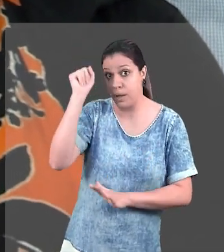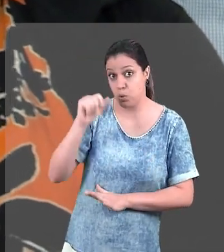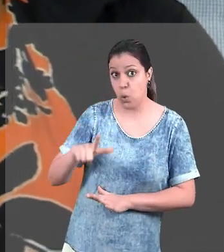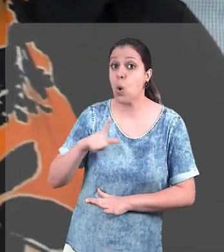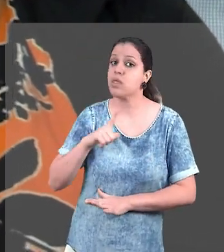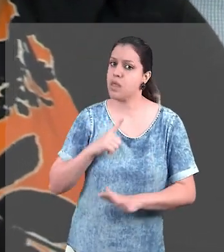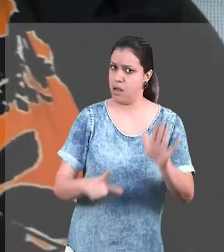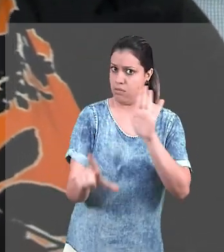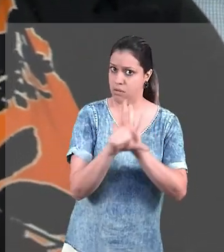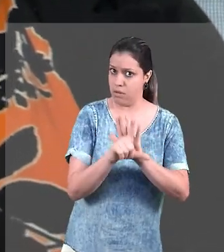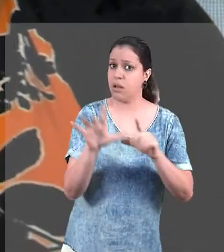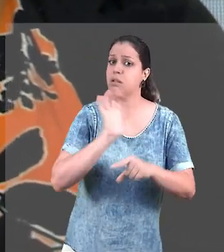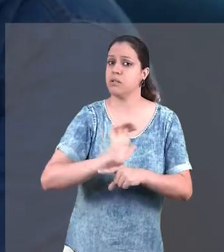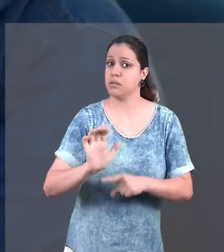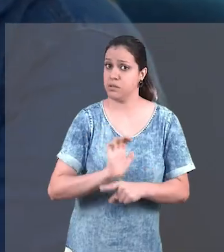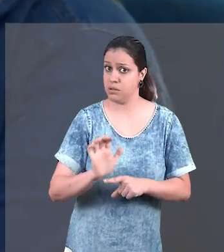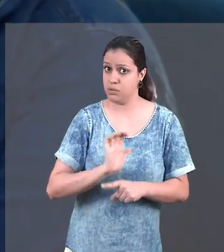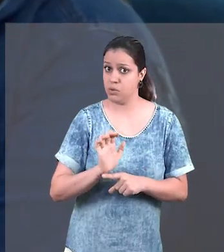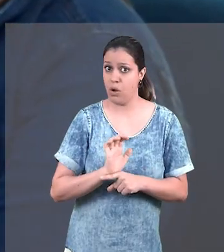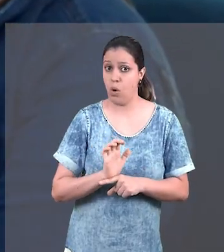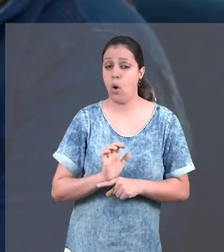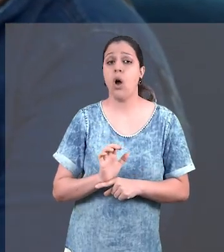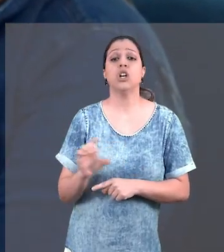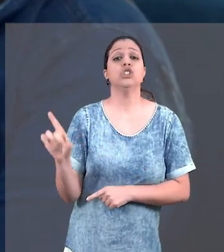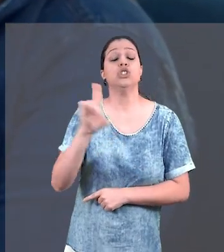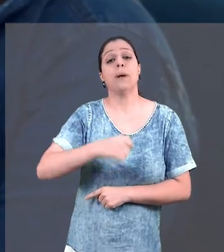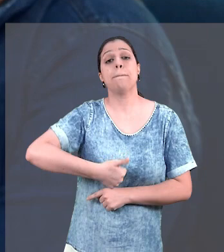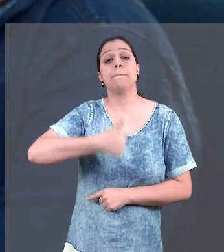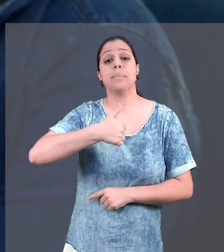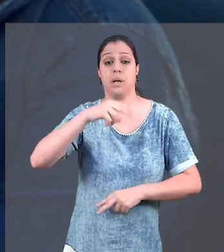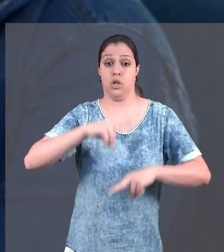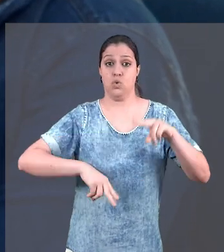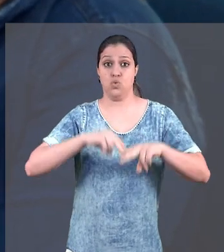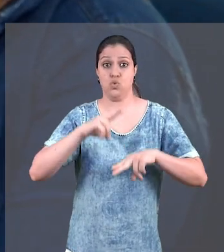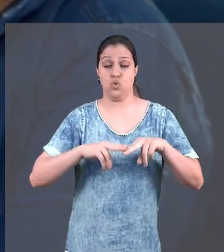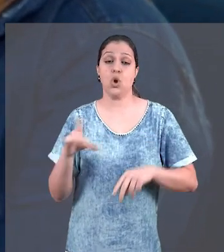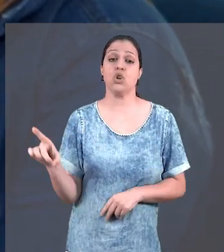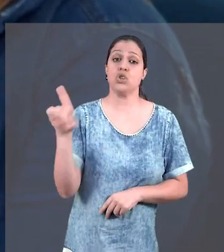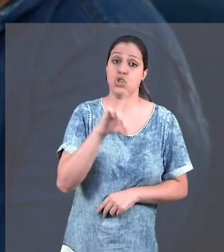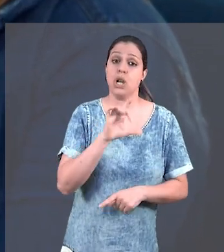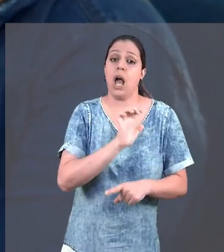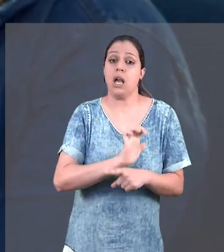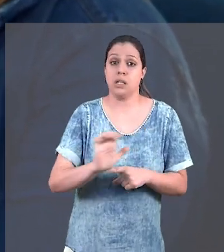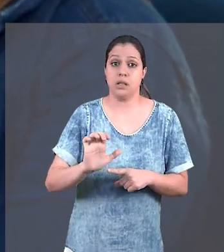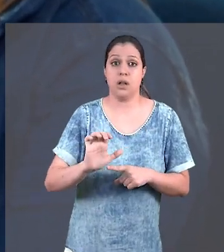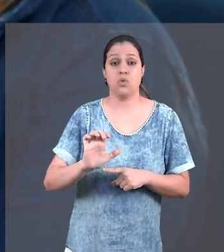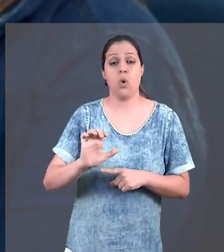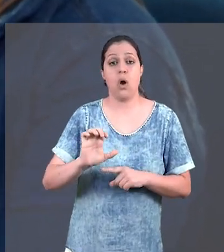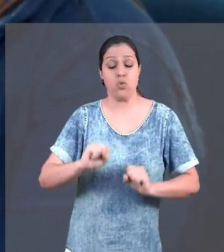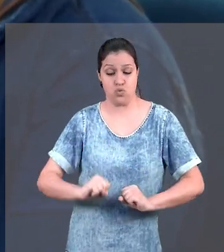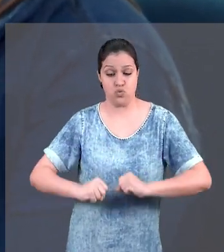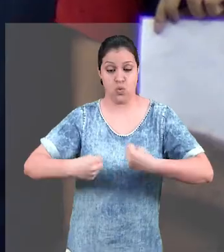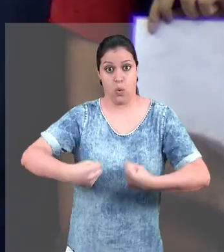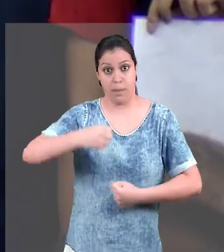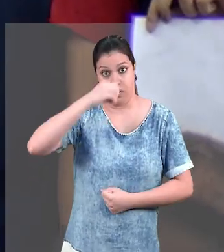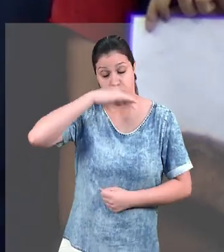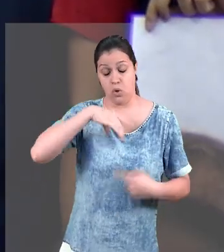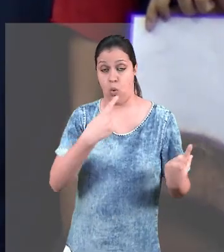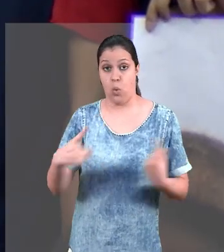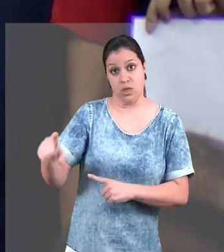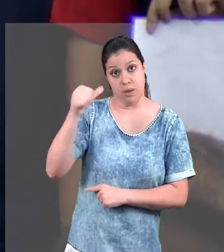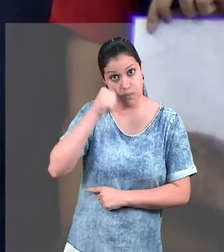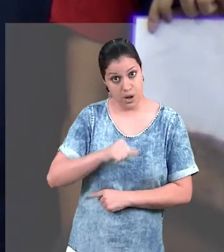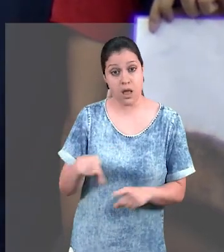é amparado por lei estadual que estabelece o dia 1º de junho como Dia Estadual de Combate ao Feminicídio e a